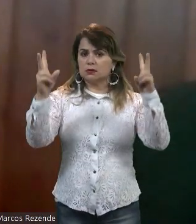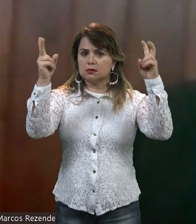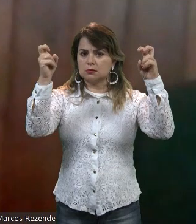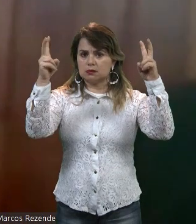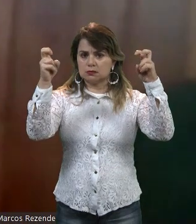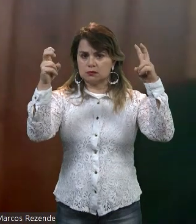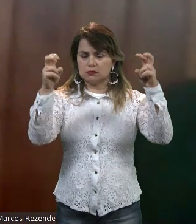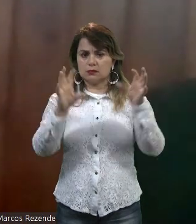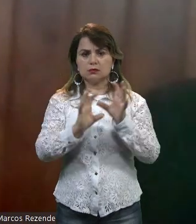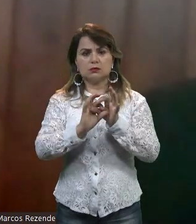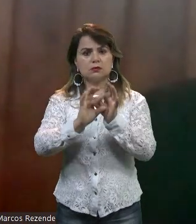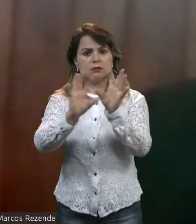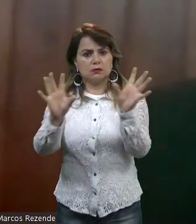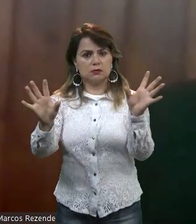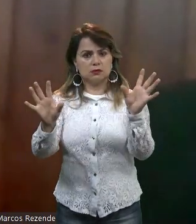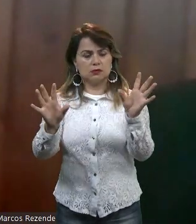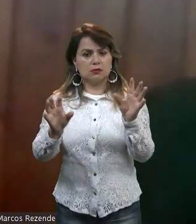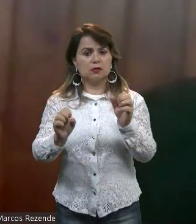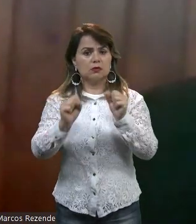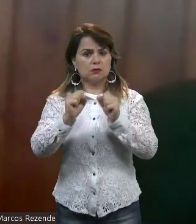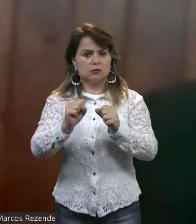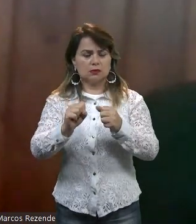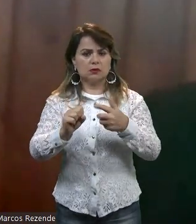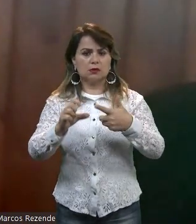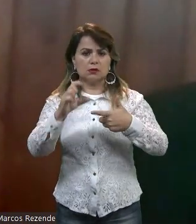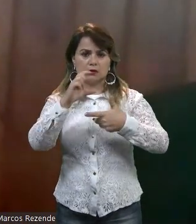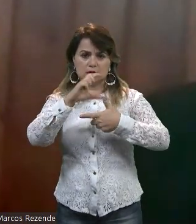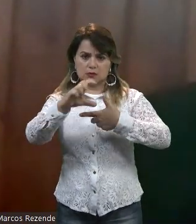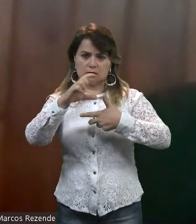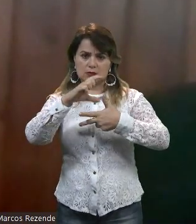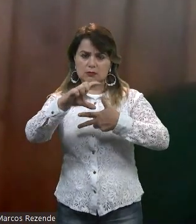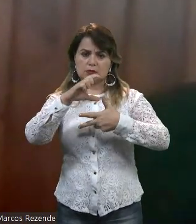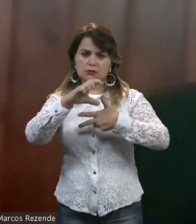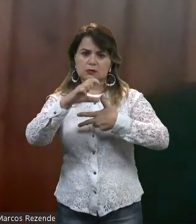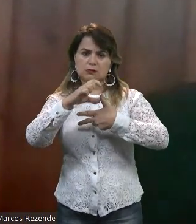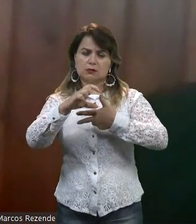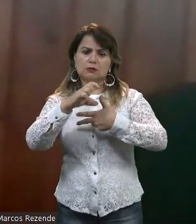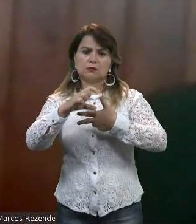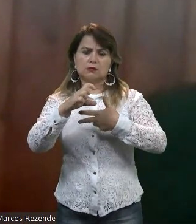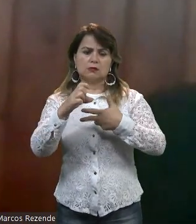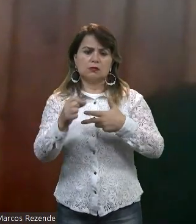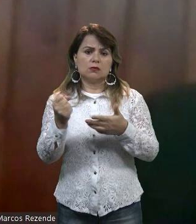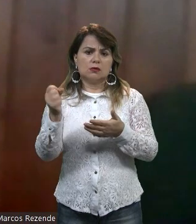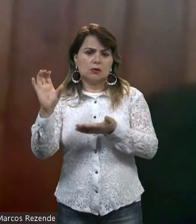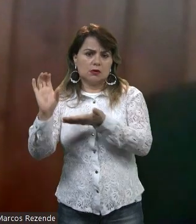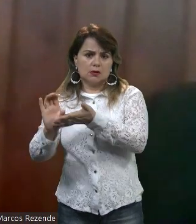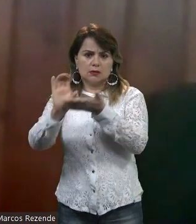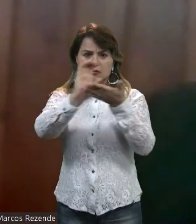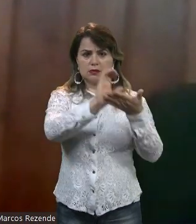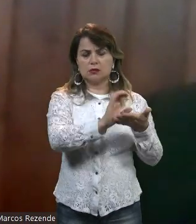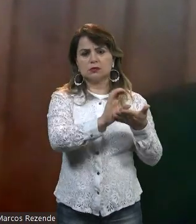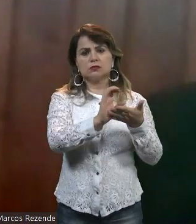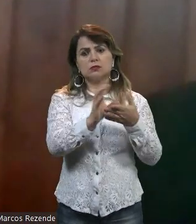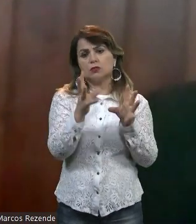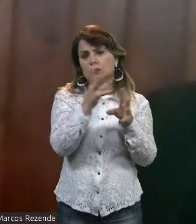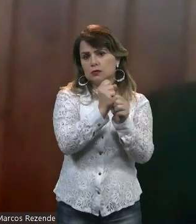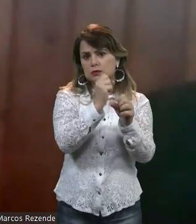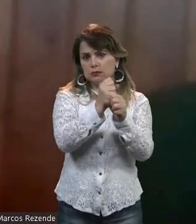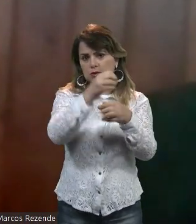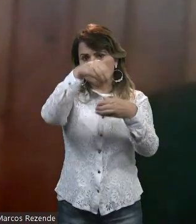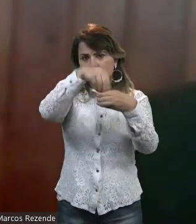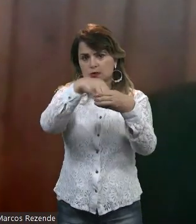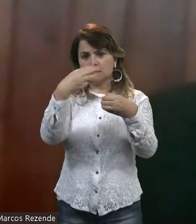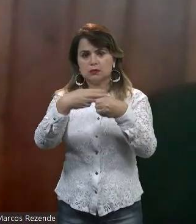autorização ao Poder Executivo abrir um crédito adicional no orçamento vigente do município